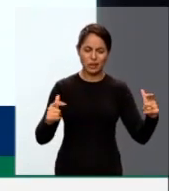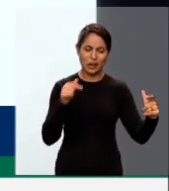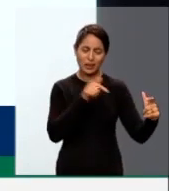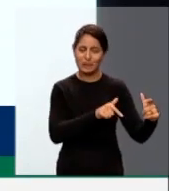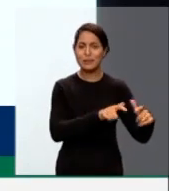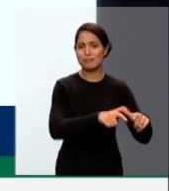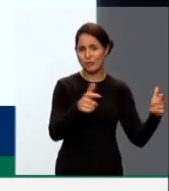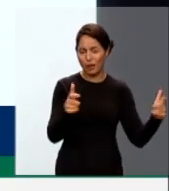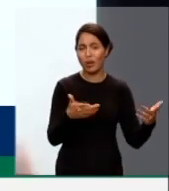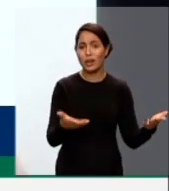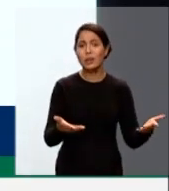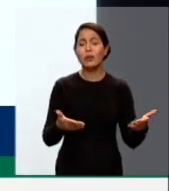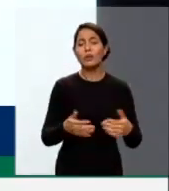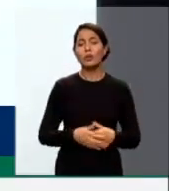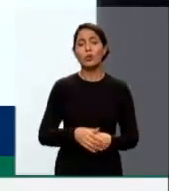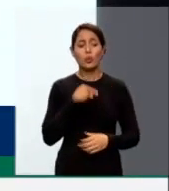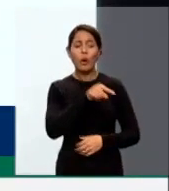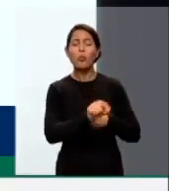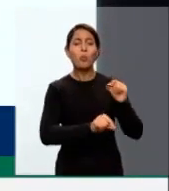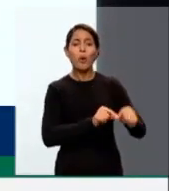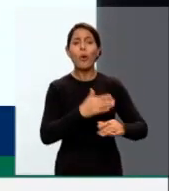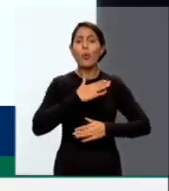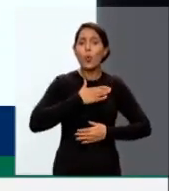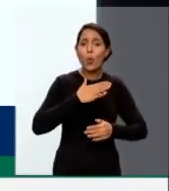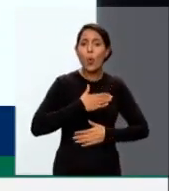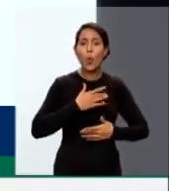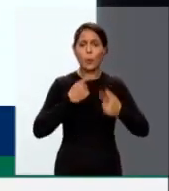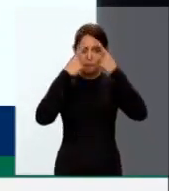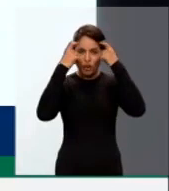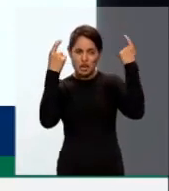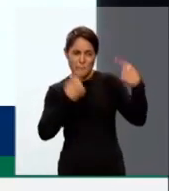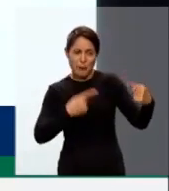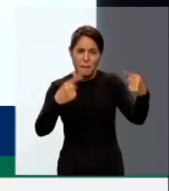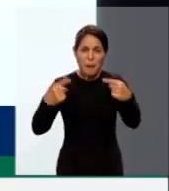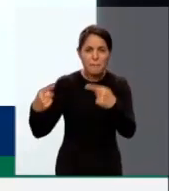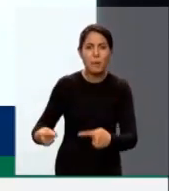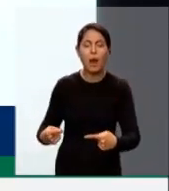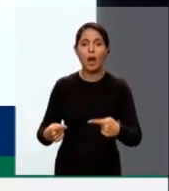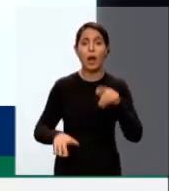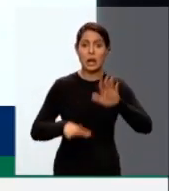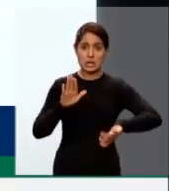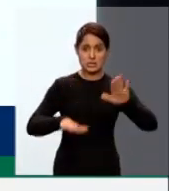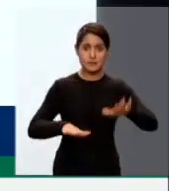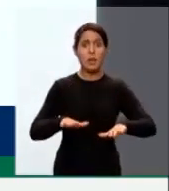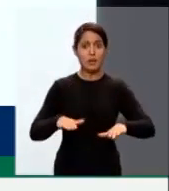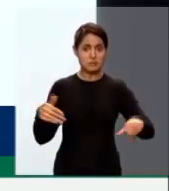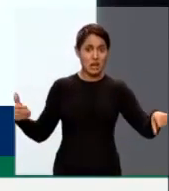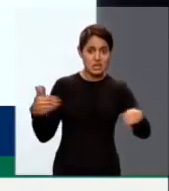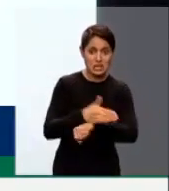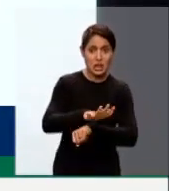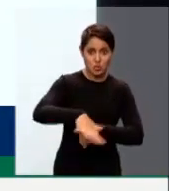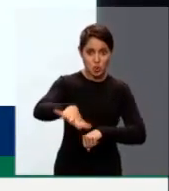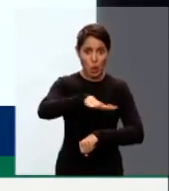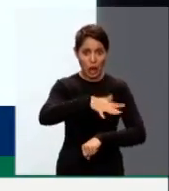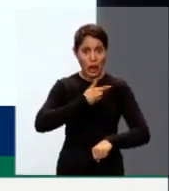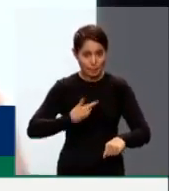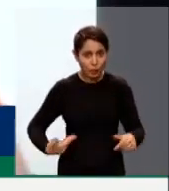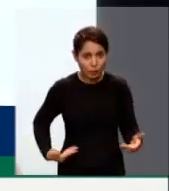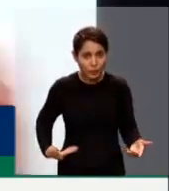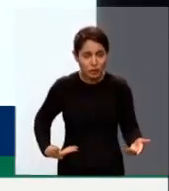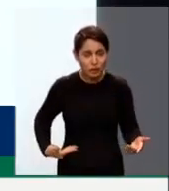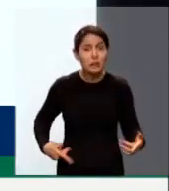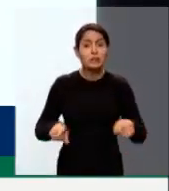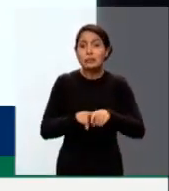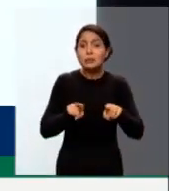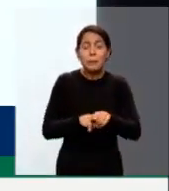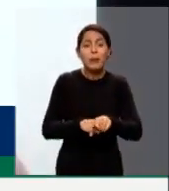corpo que é vítima de tantas violências, seja dificuldade de acesso a bens públicos, seja violência